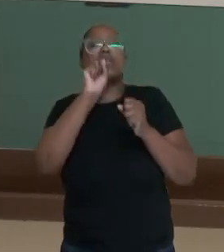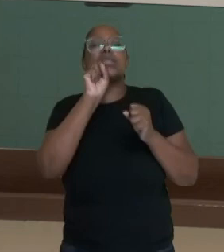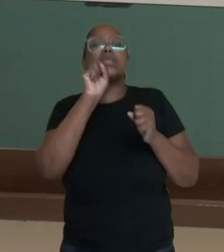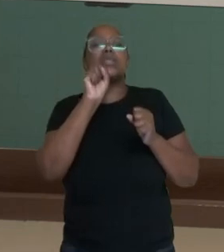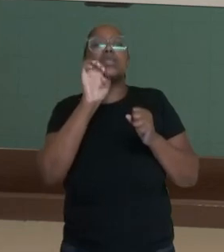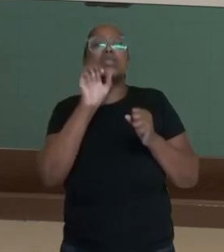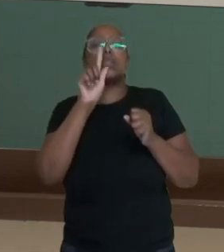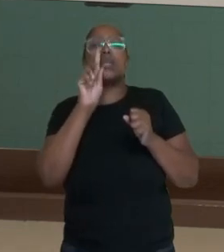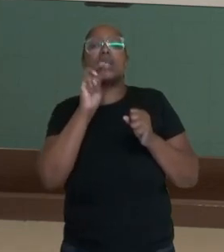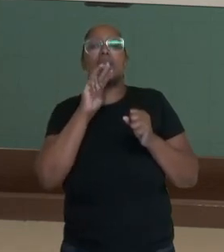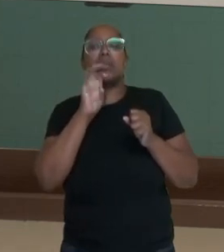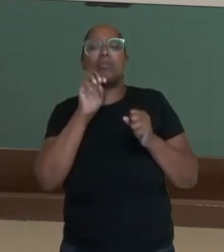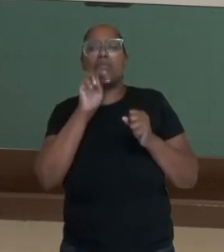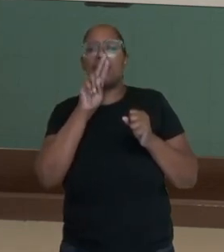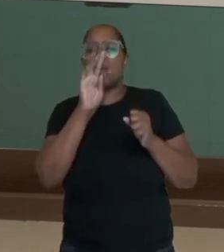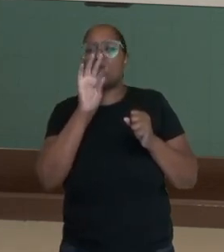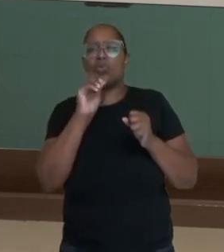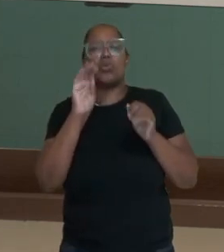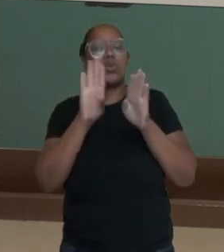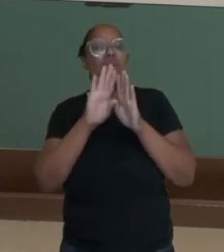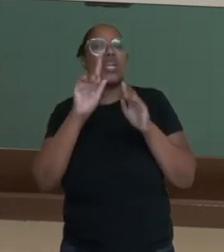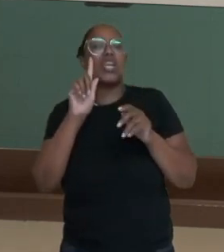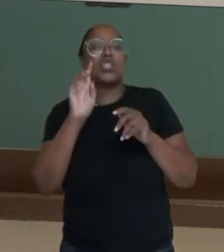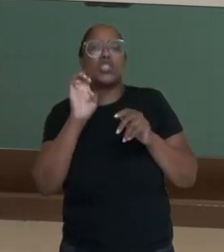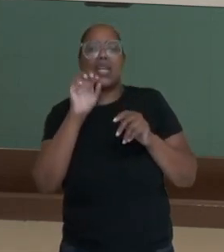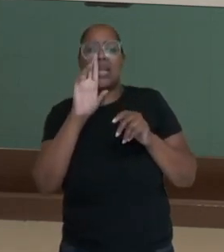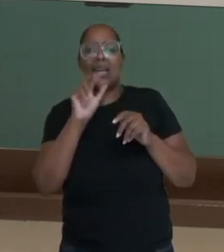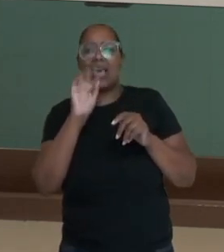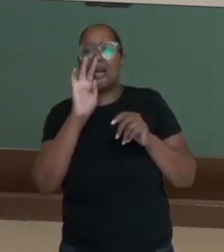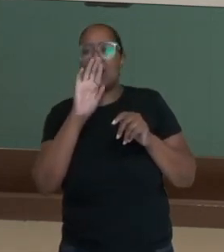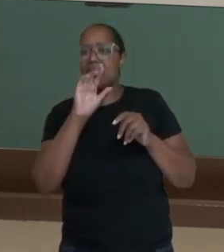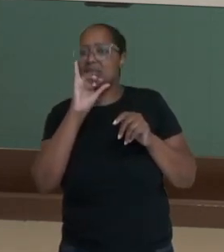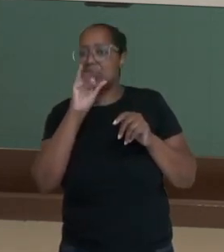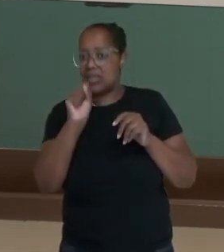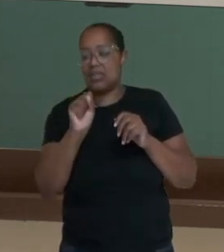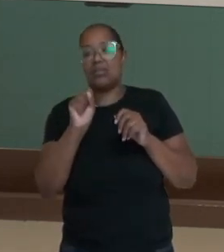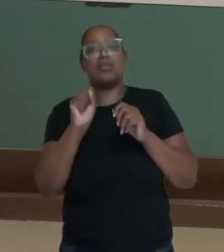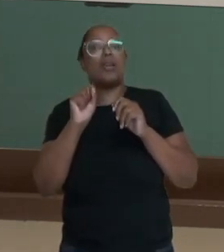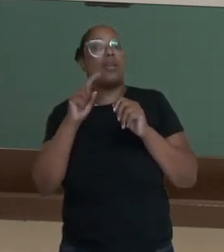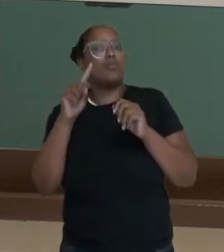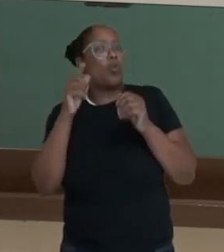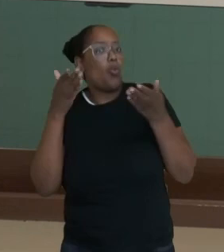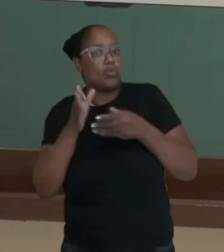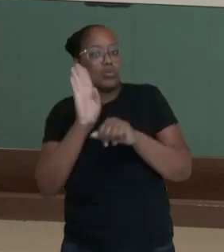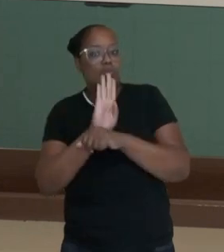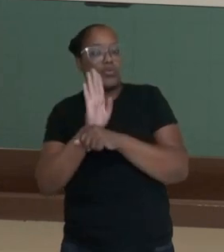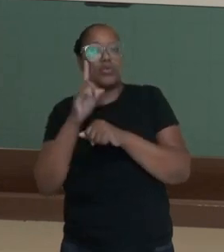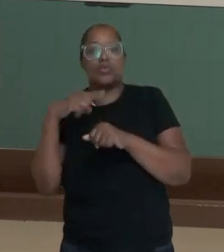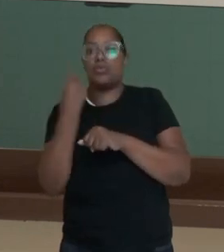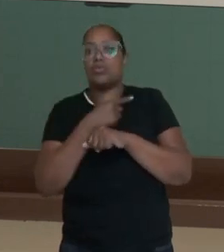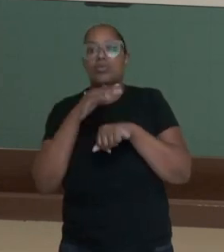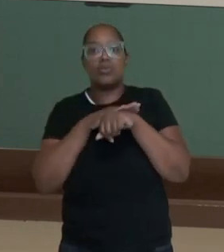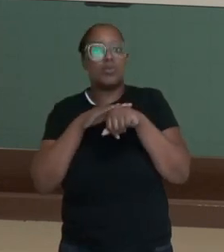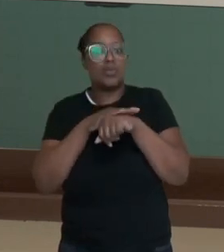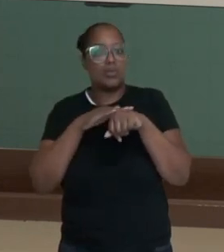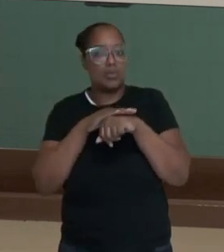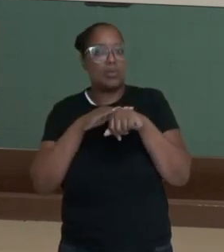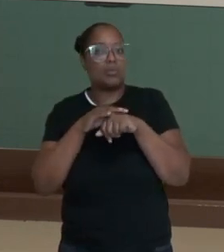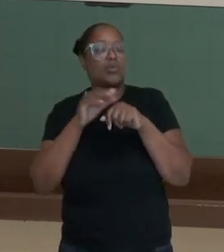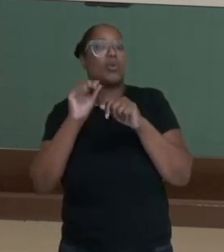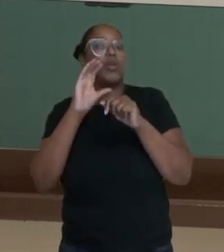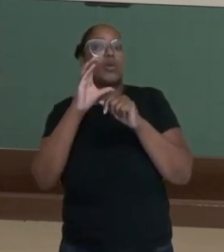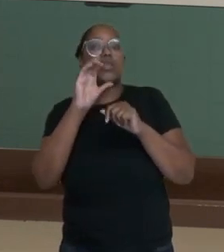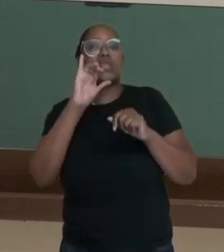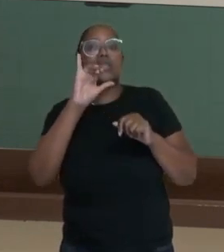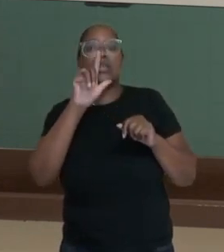de geratriz do nosso cilindro. Nesse vídeo a gente conversou especificamente sobre o